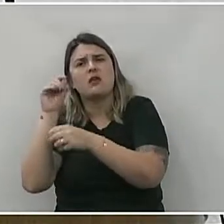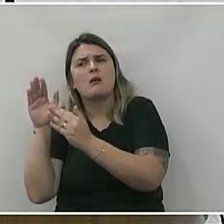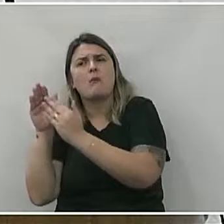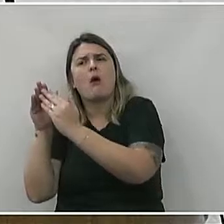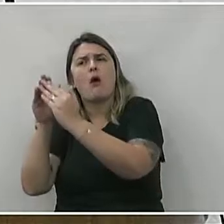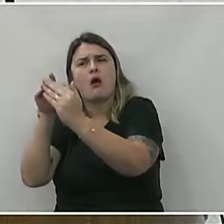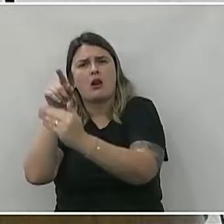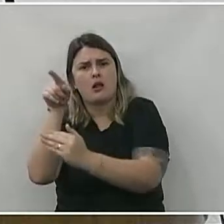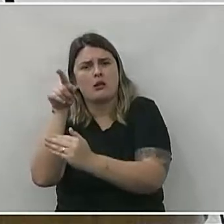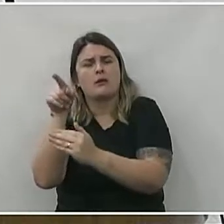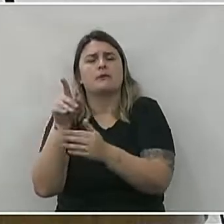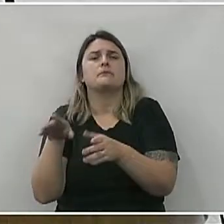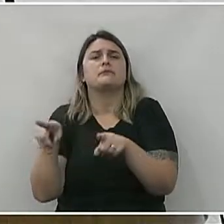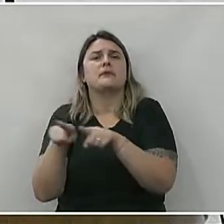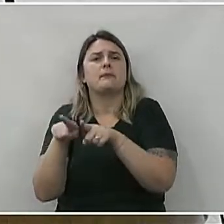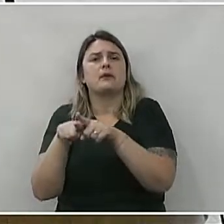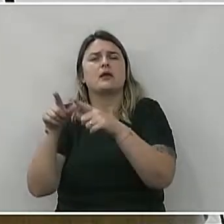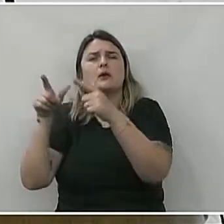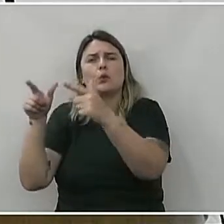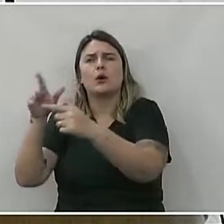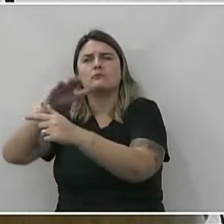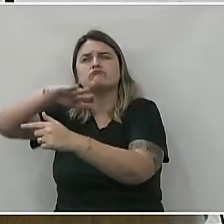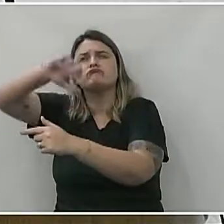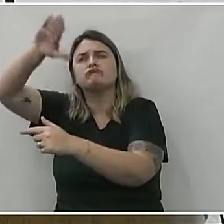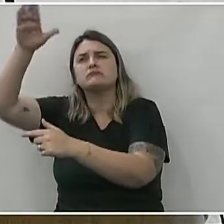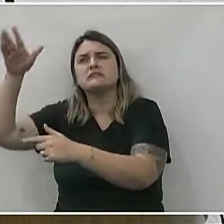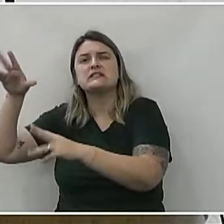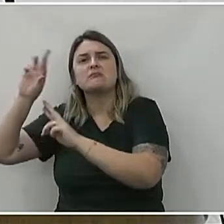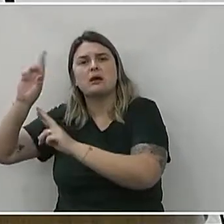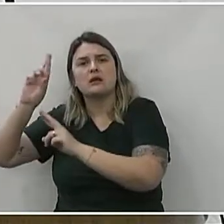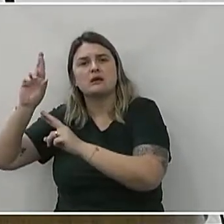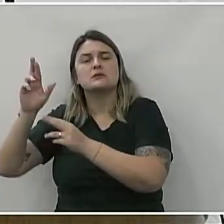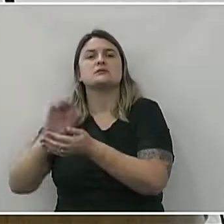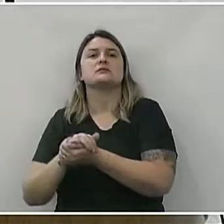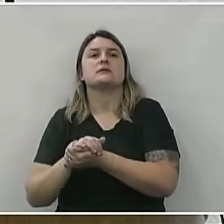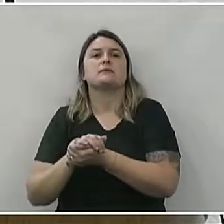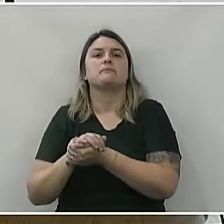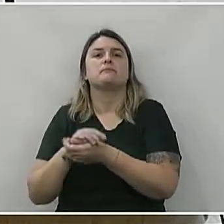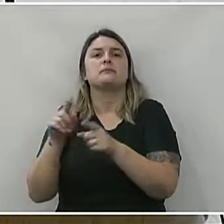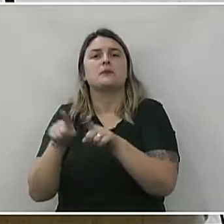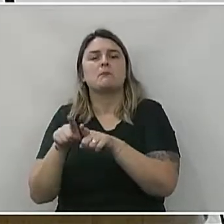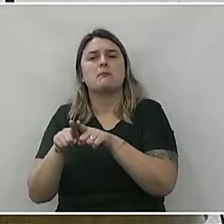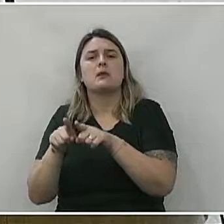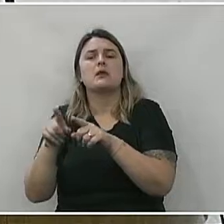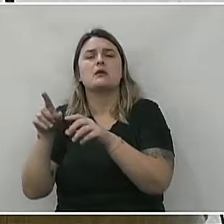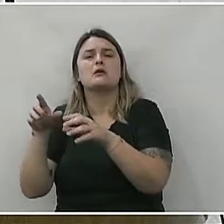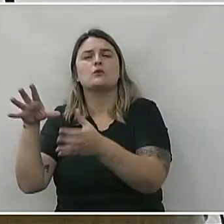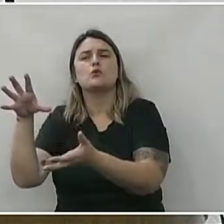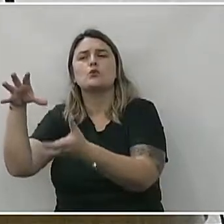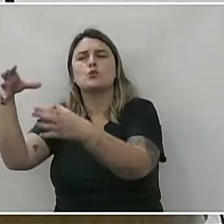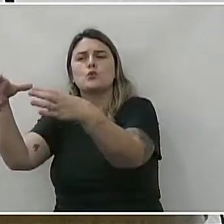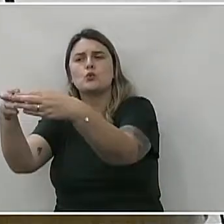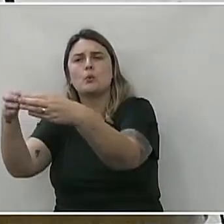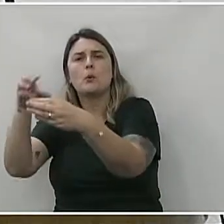Rio Vermelho, da Serra da Esperança, da comunidade Marechal Floriano,